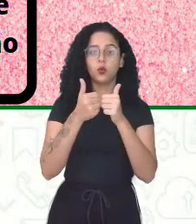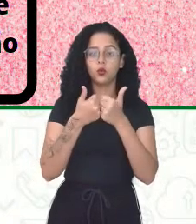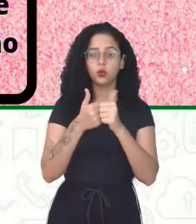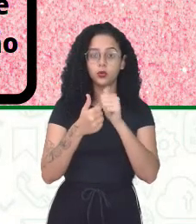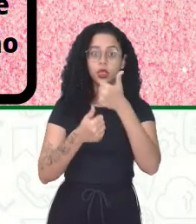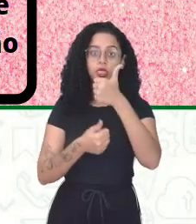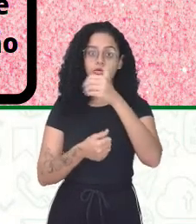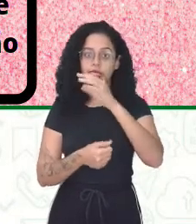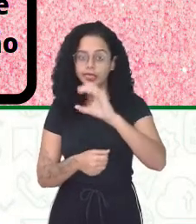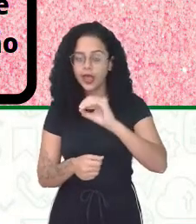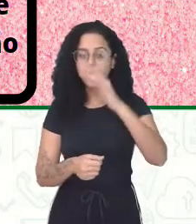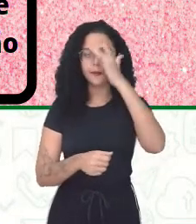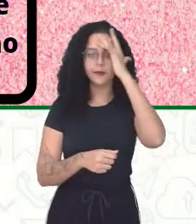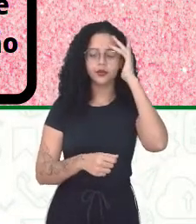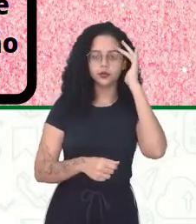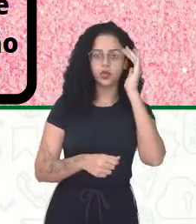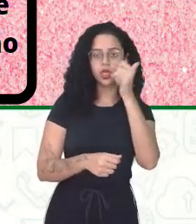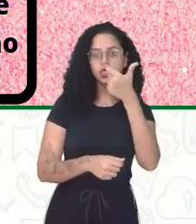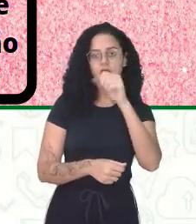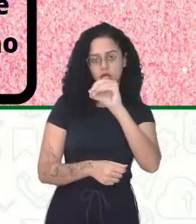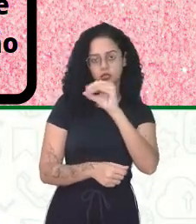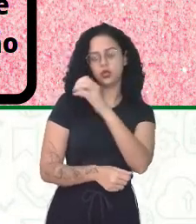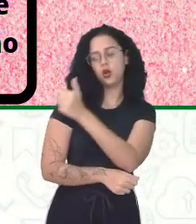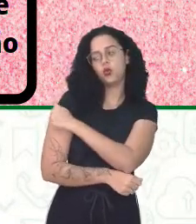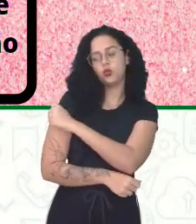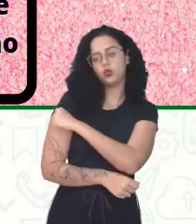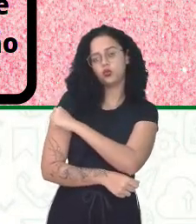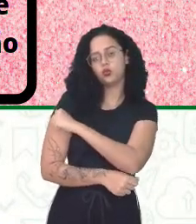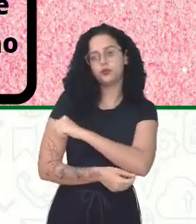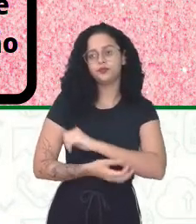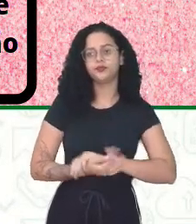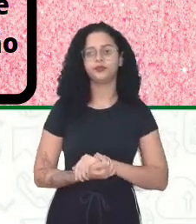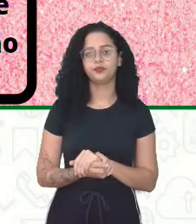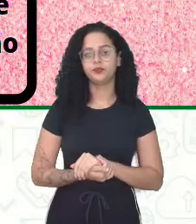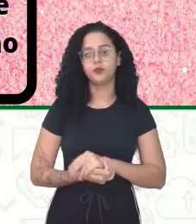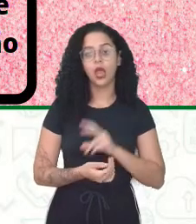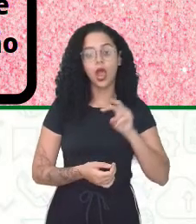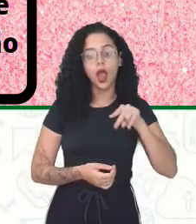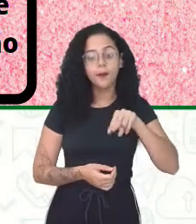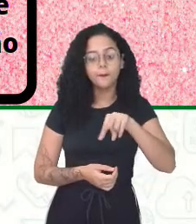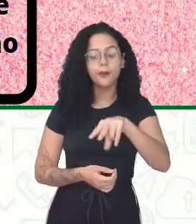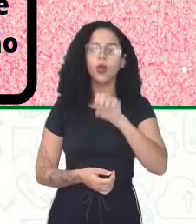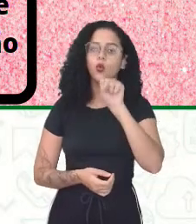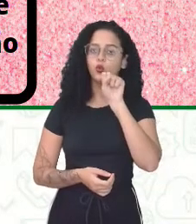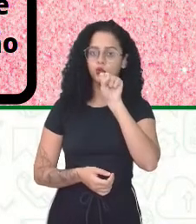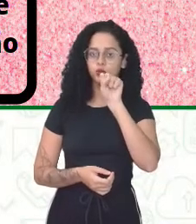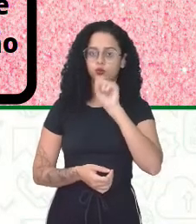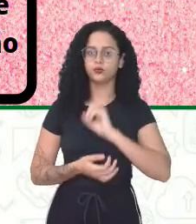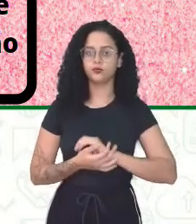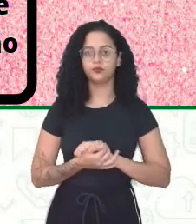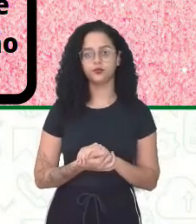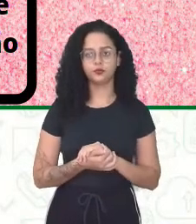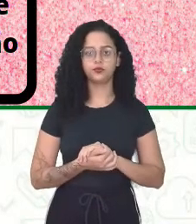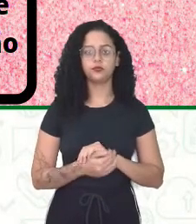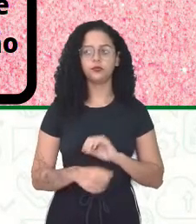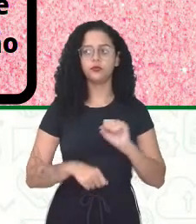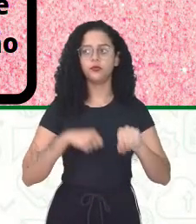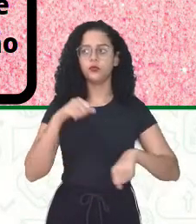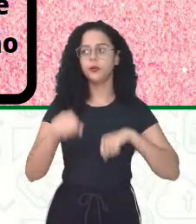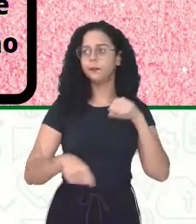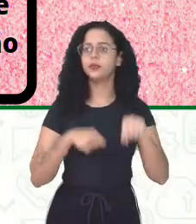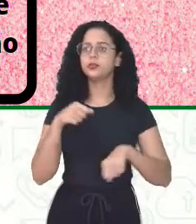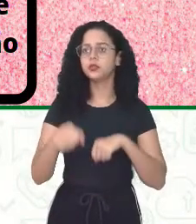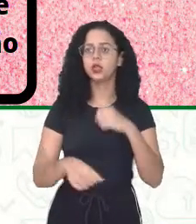são 10 pessoas, são 10 alunos. A pé são 8. E bicicleta